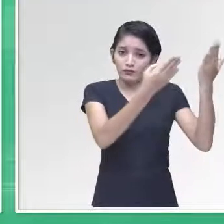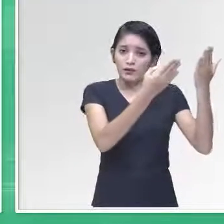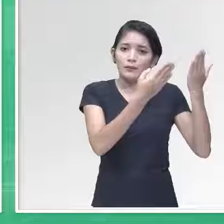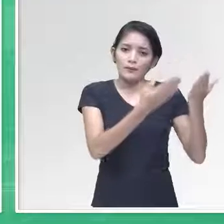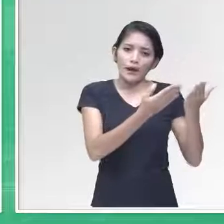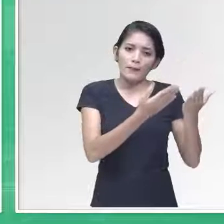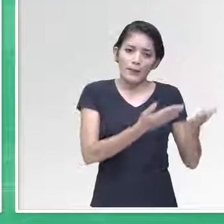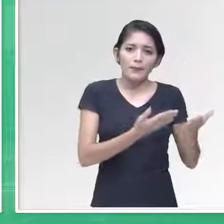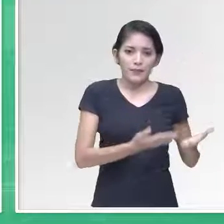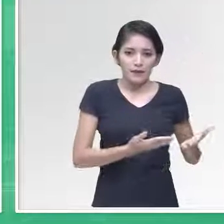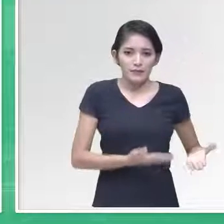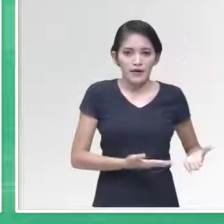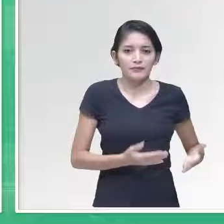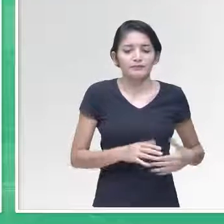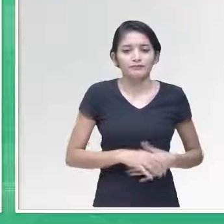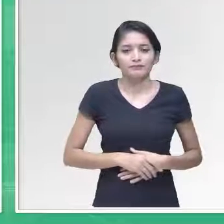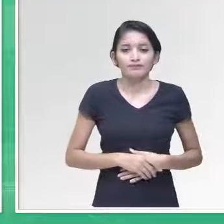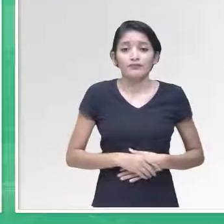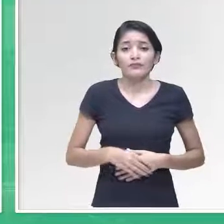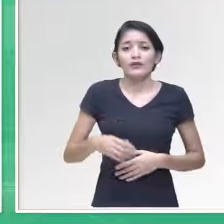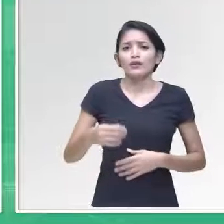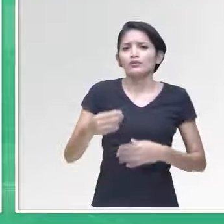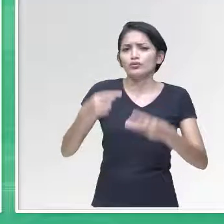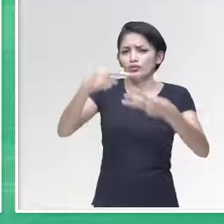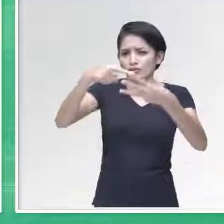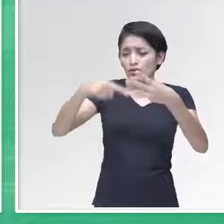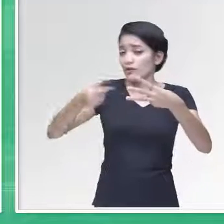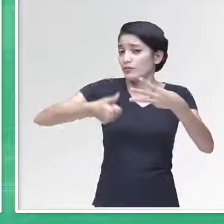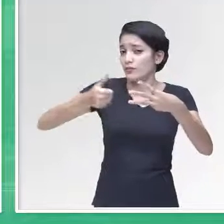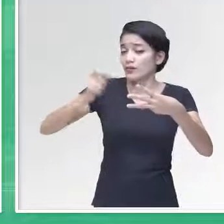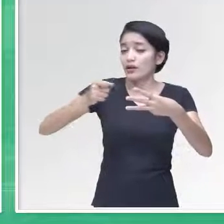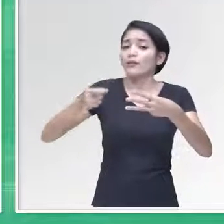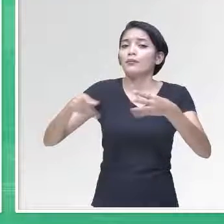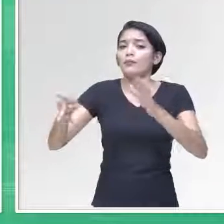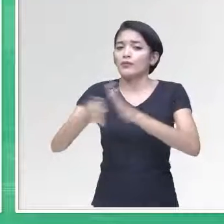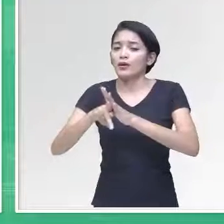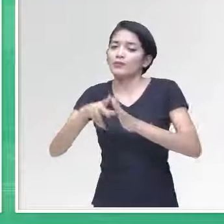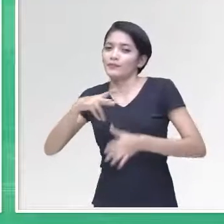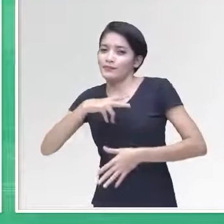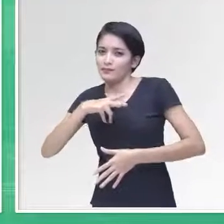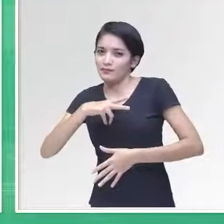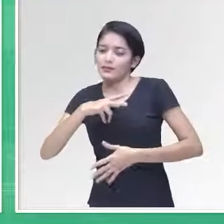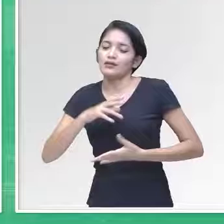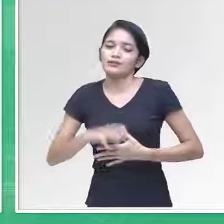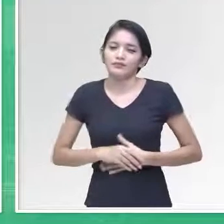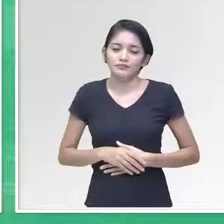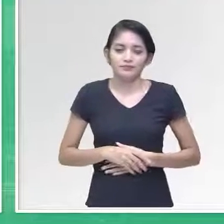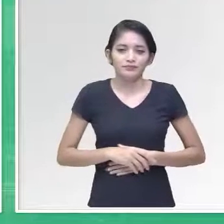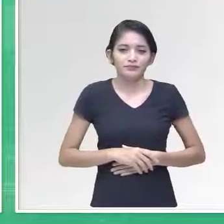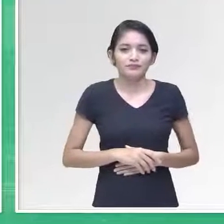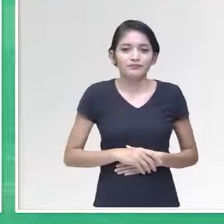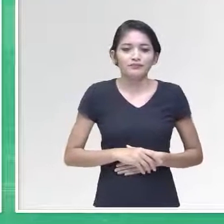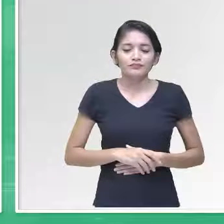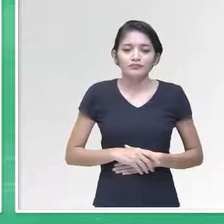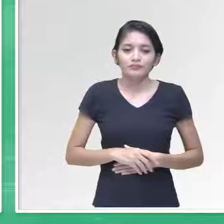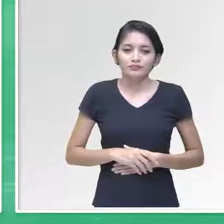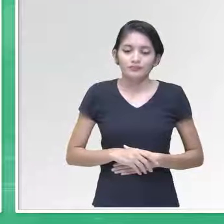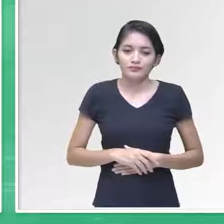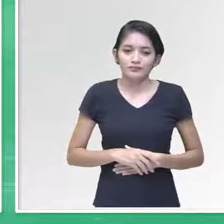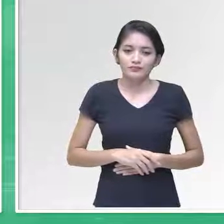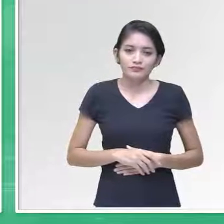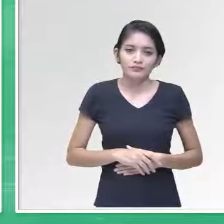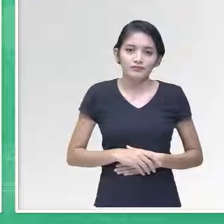the books. Esses três primeiros aí fazem parte dos pronomes pessoais. You, we and they. O the